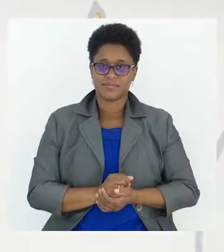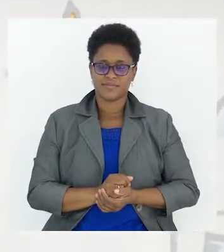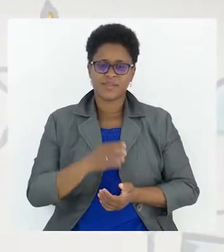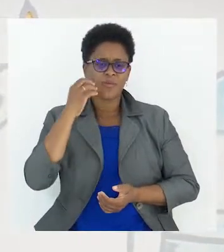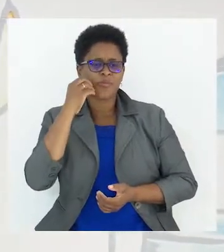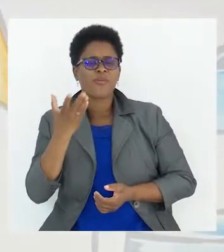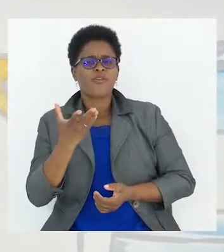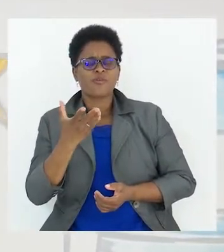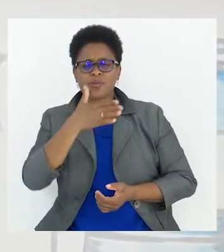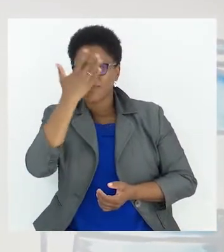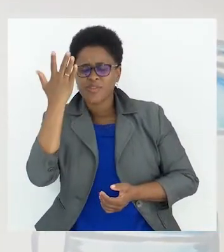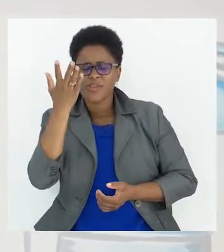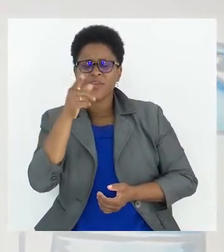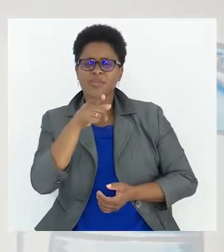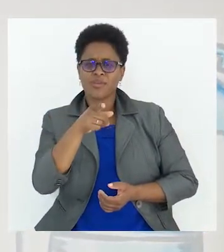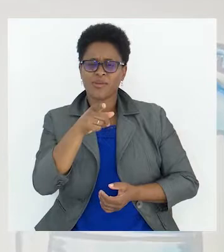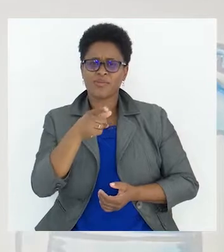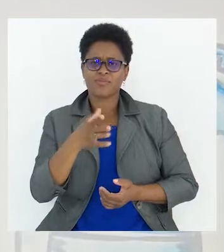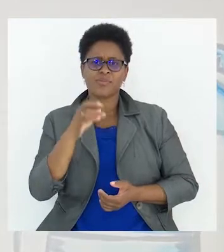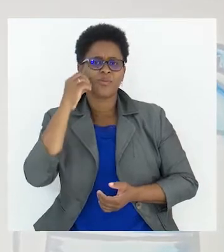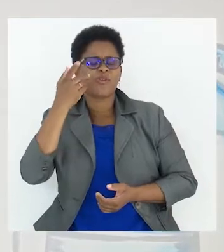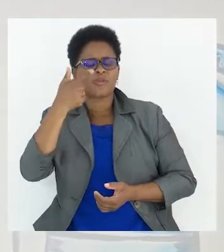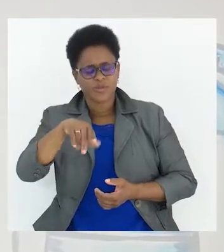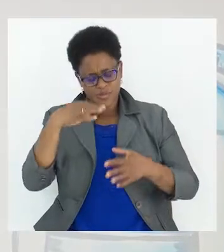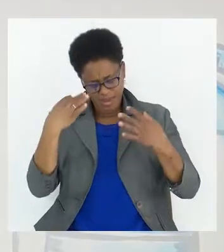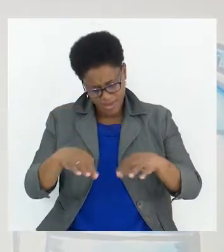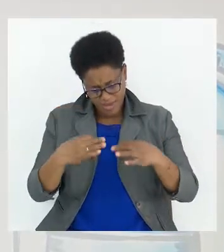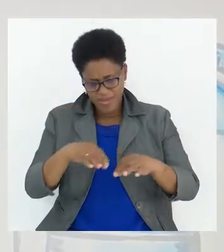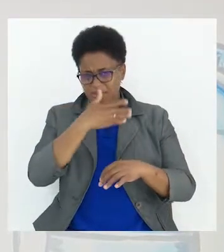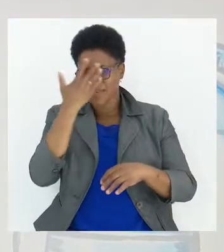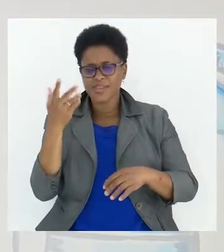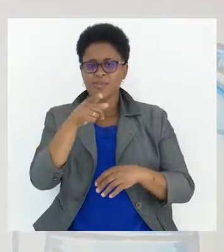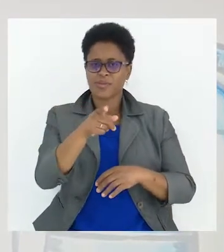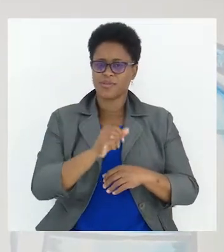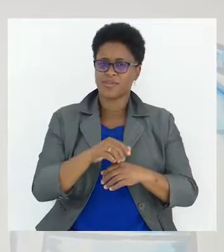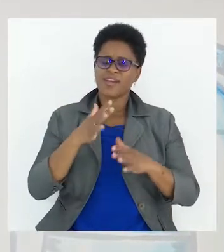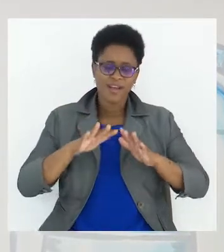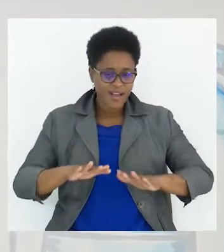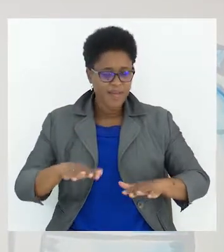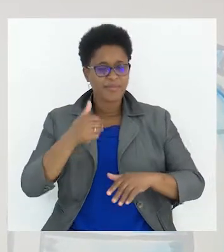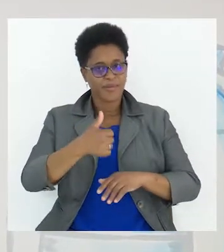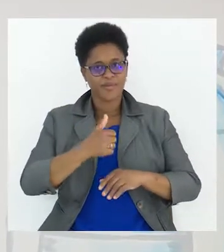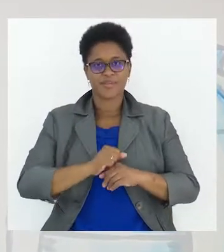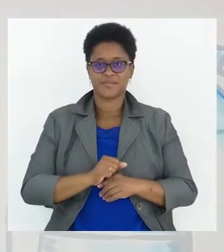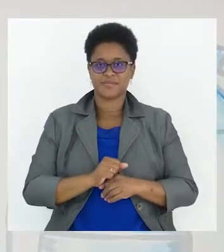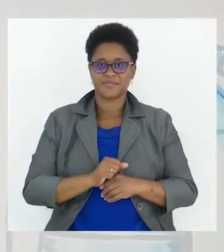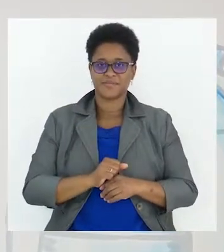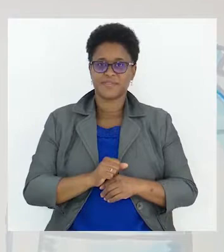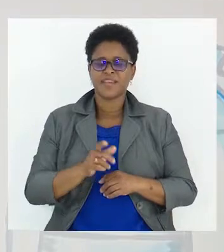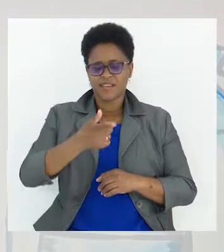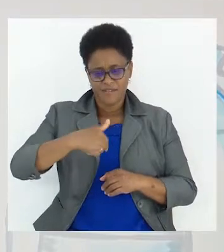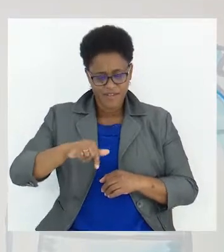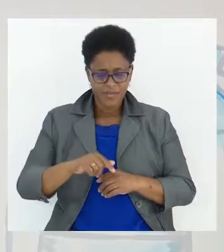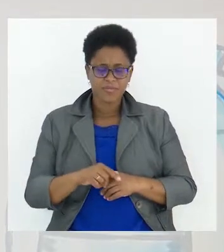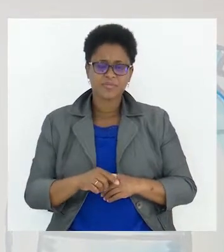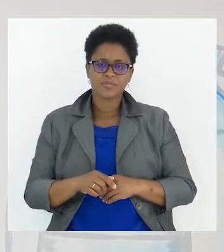Como é que foi o teu dia? Ou então, como é que está sendo o teu dia? Tranquilo? Boa! Vamos para mais